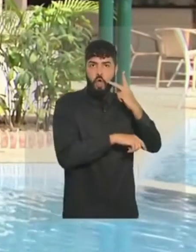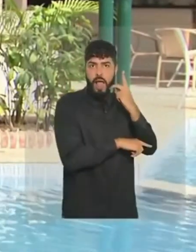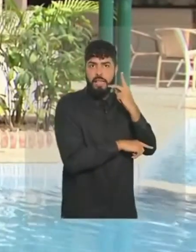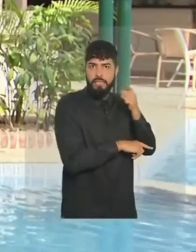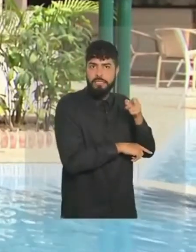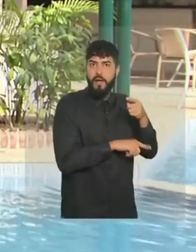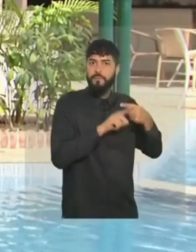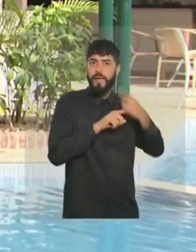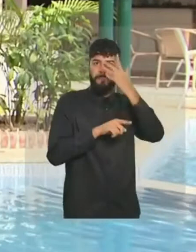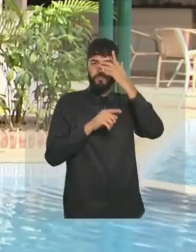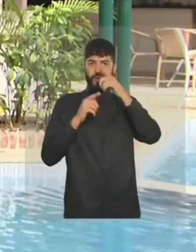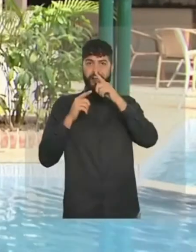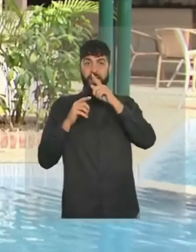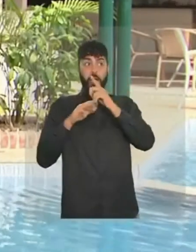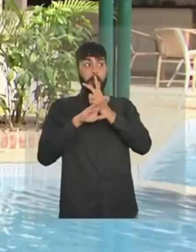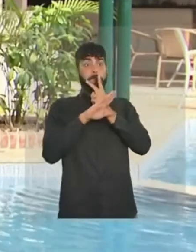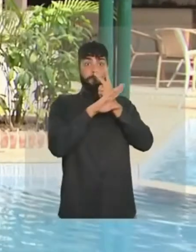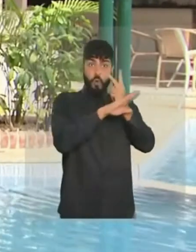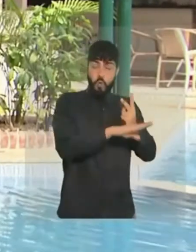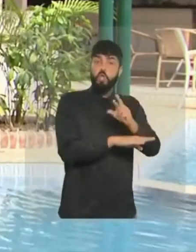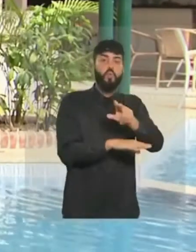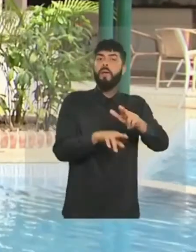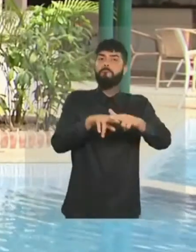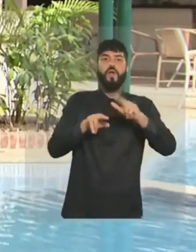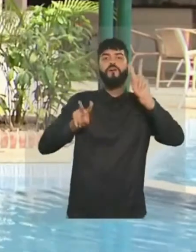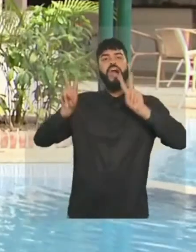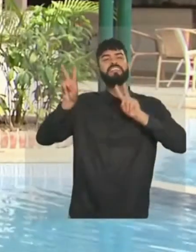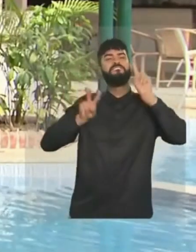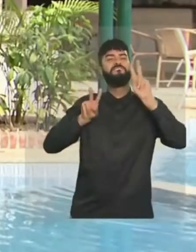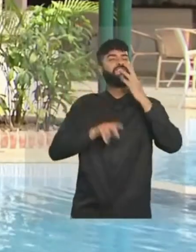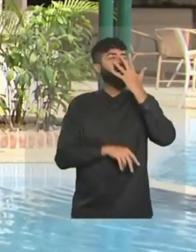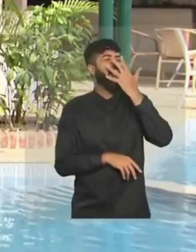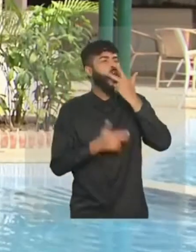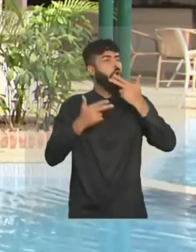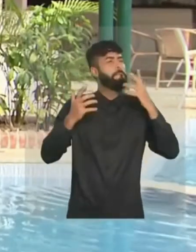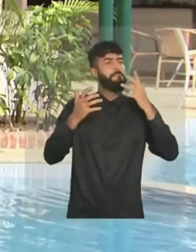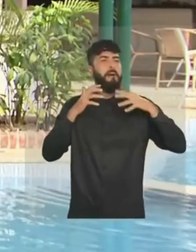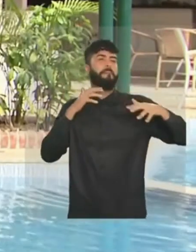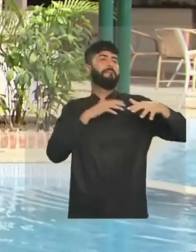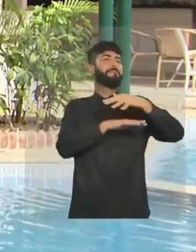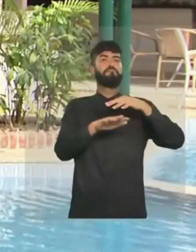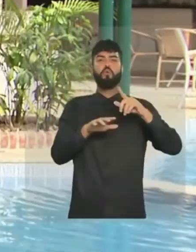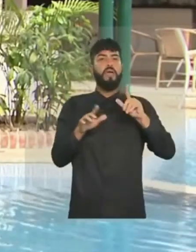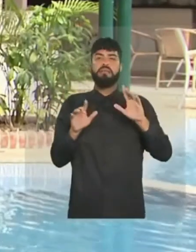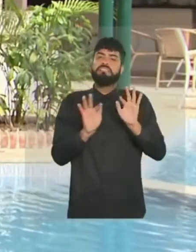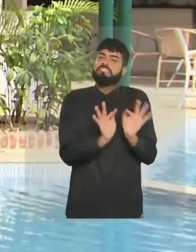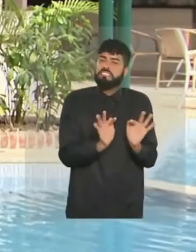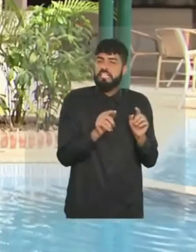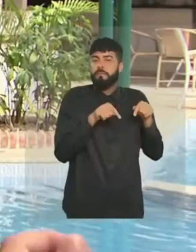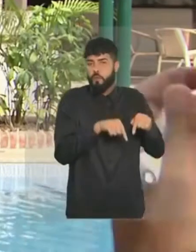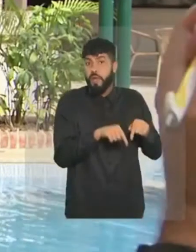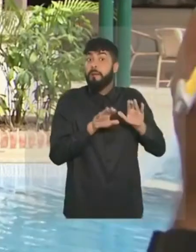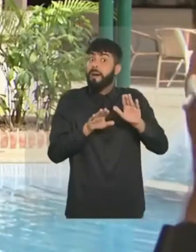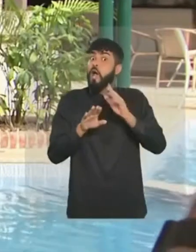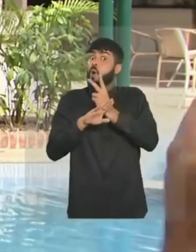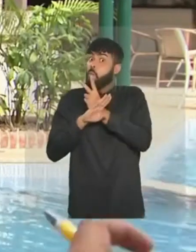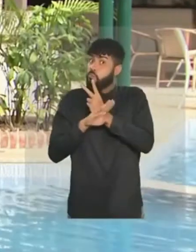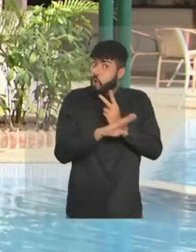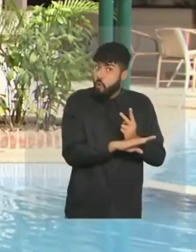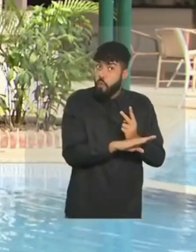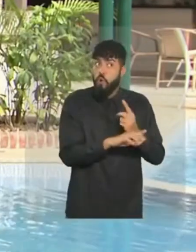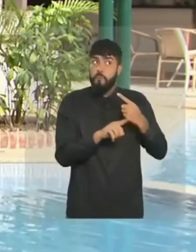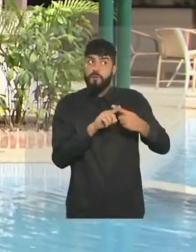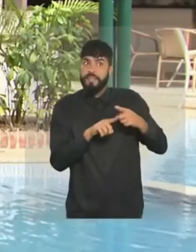pessoas procuram não para as festas de carnaval, porque aqui não tem grandes carnavais. Então, o impacto disso,